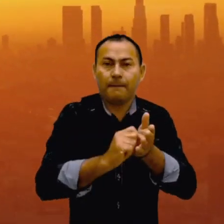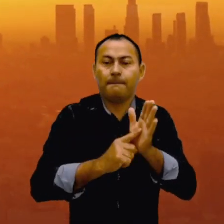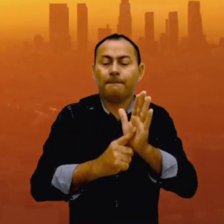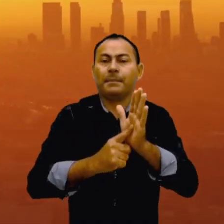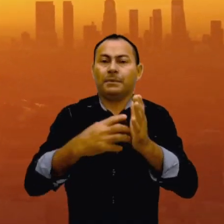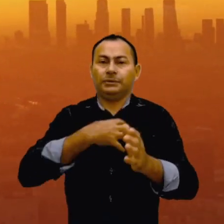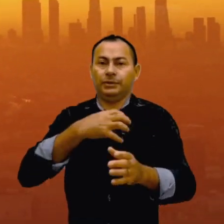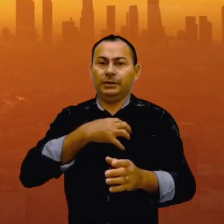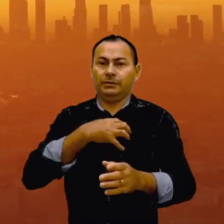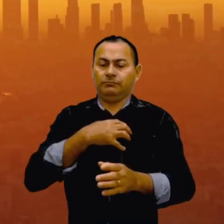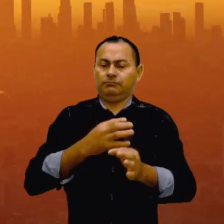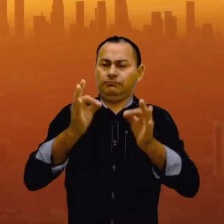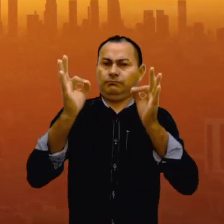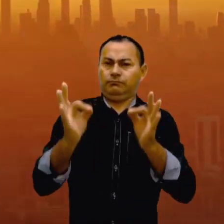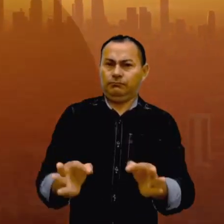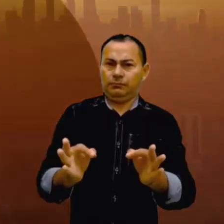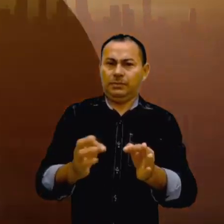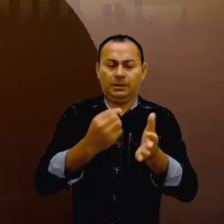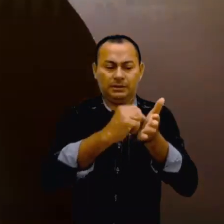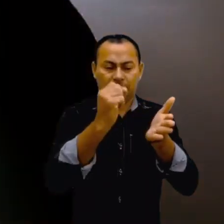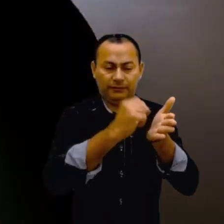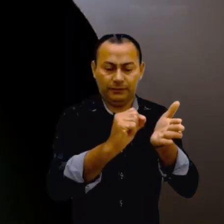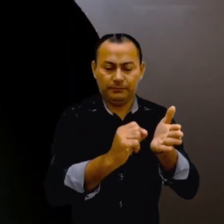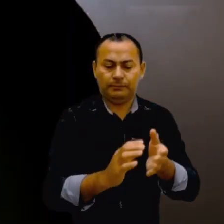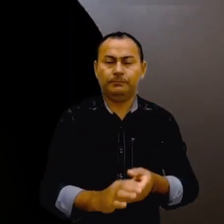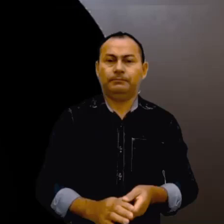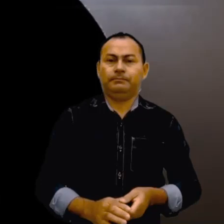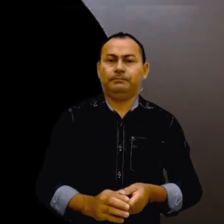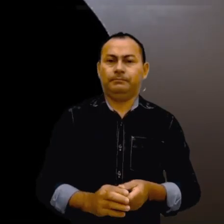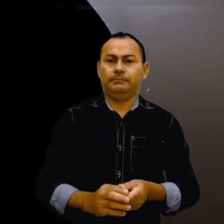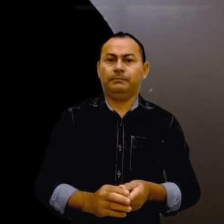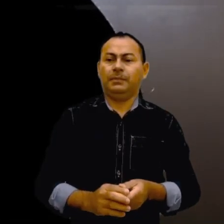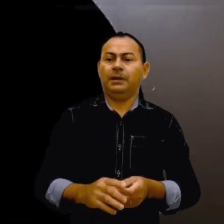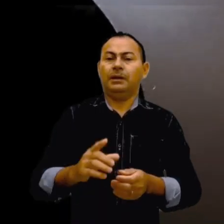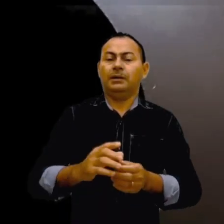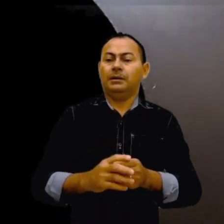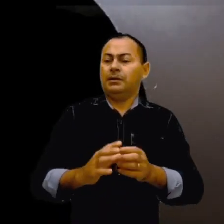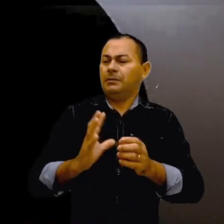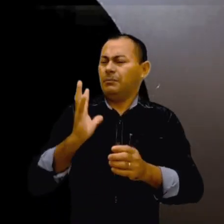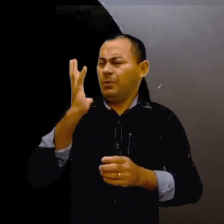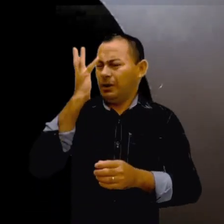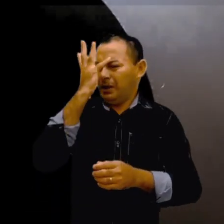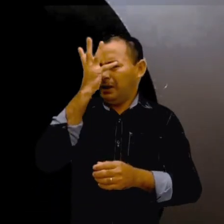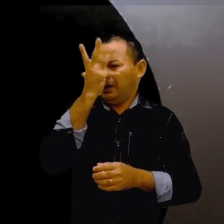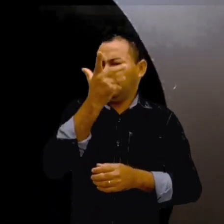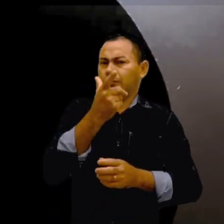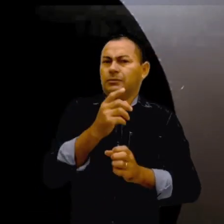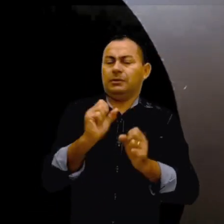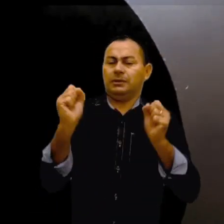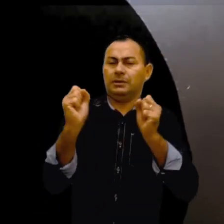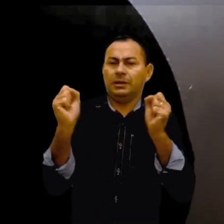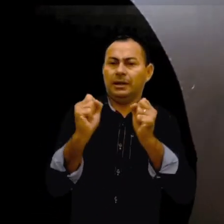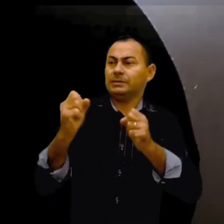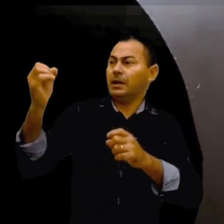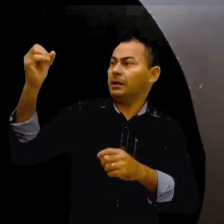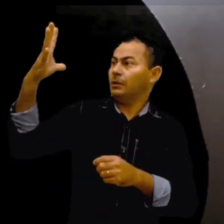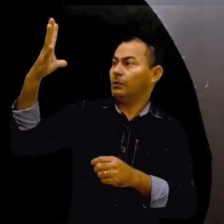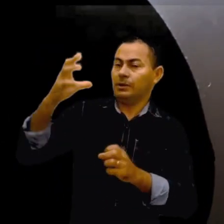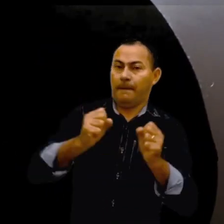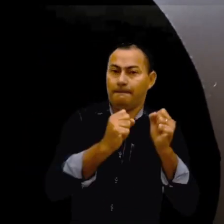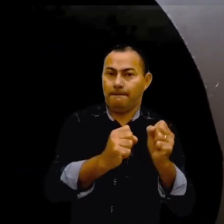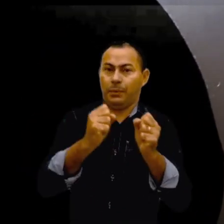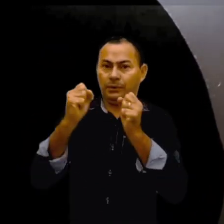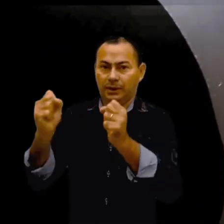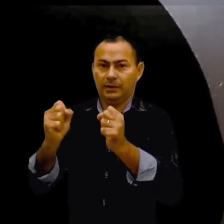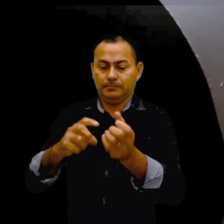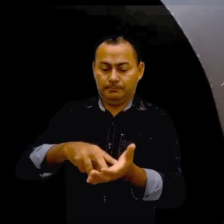Lewis parafraseou de uma forma incrível. Ele escreveu assim: este tesouro precioso, esta luz e